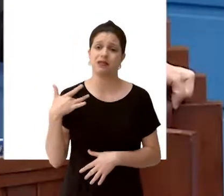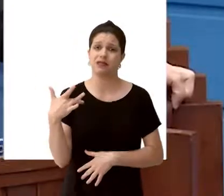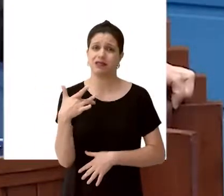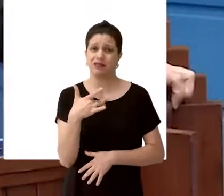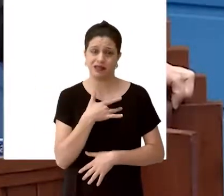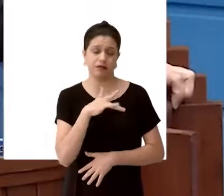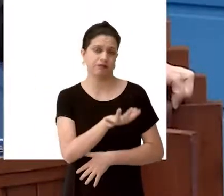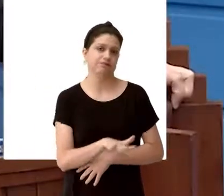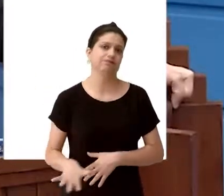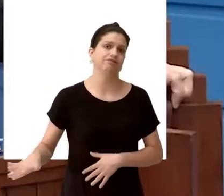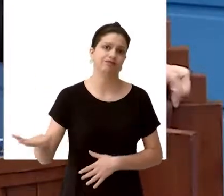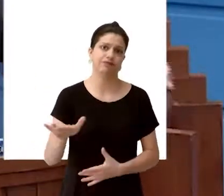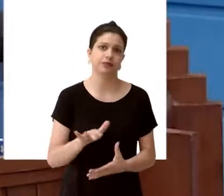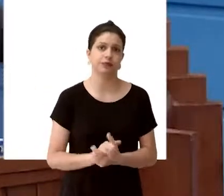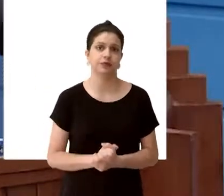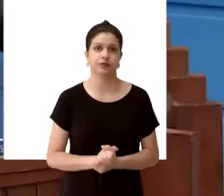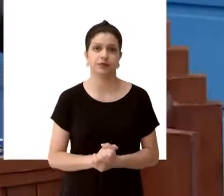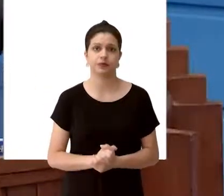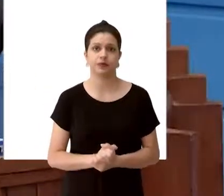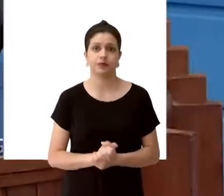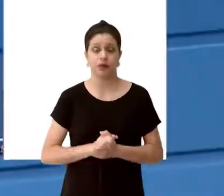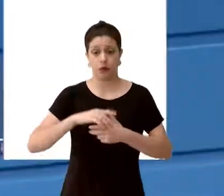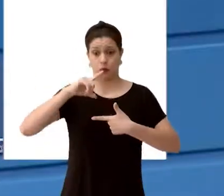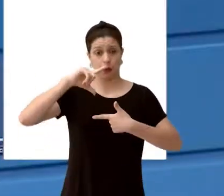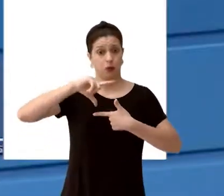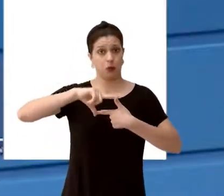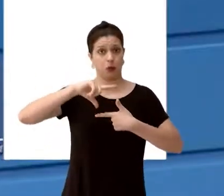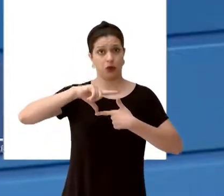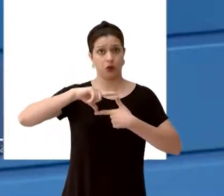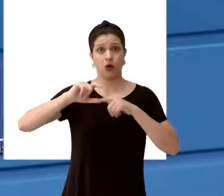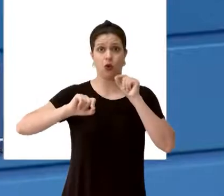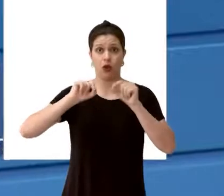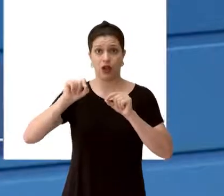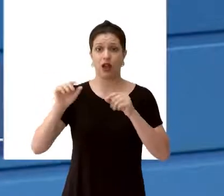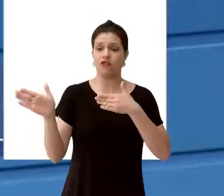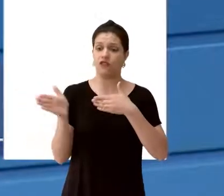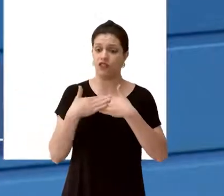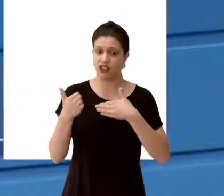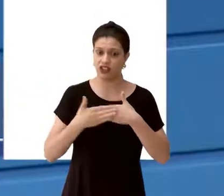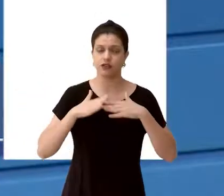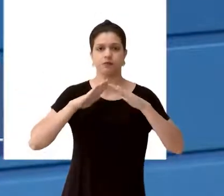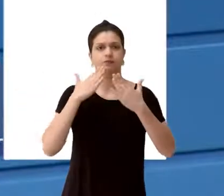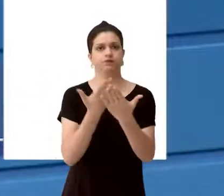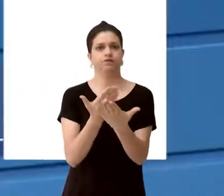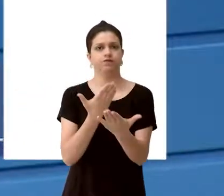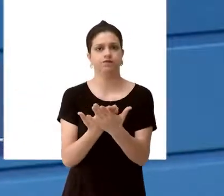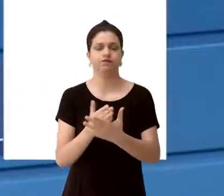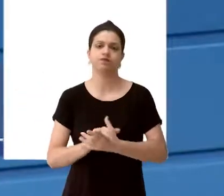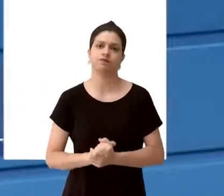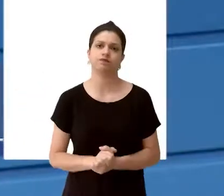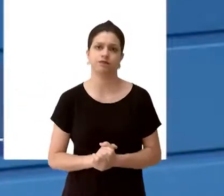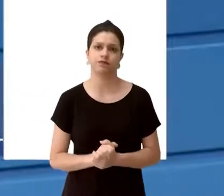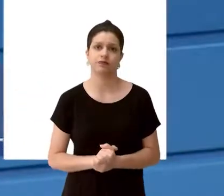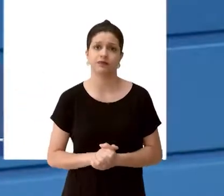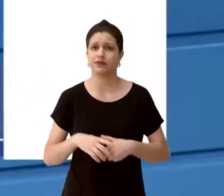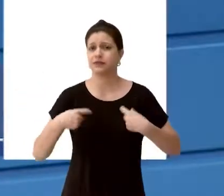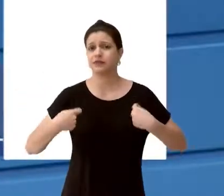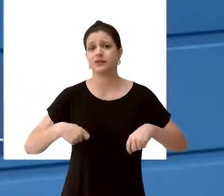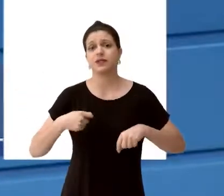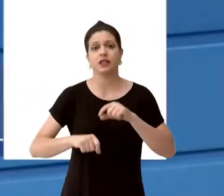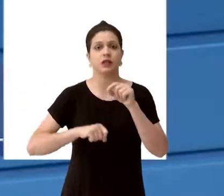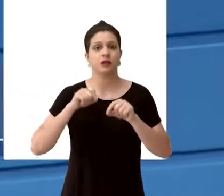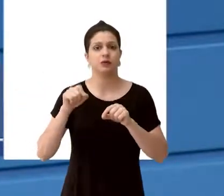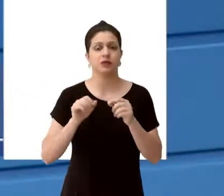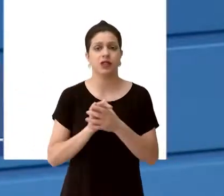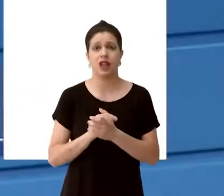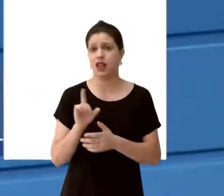um problema de saúde pública. Apoio o isolamento, o governo deveria fechar as escolas